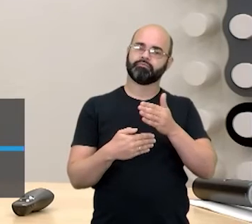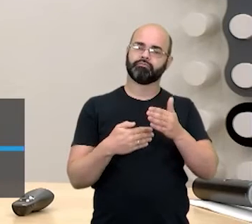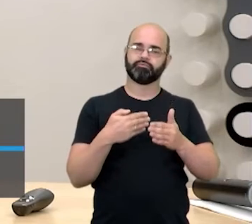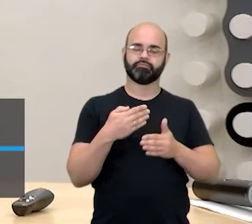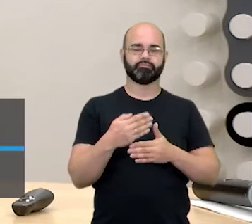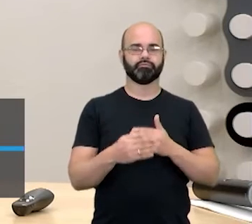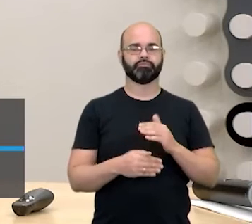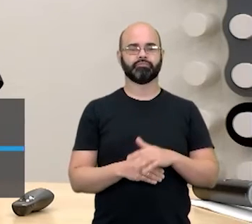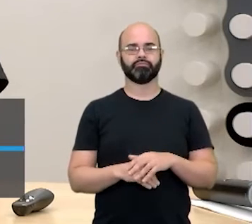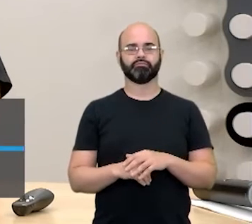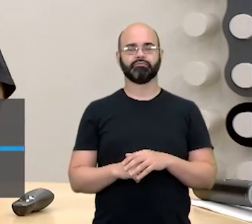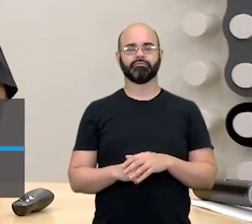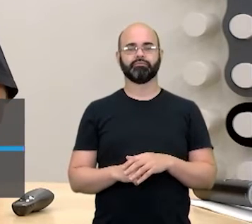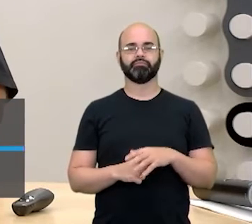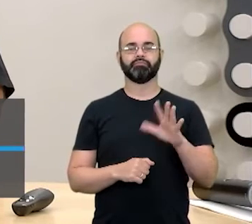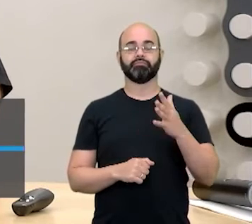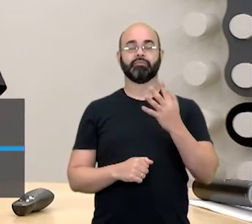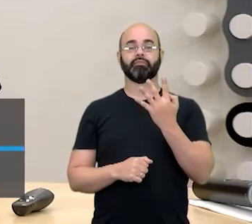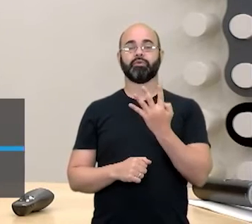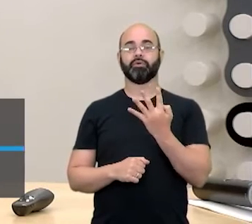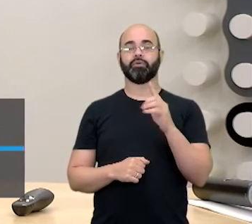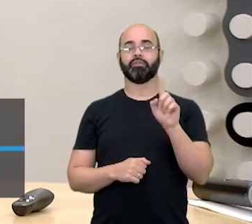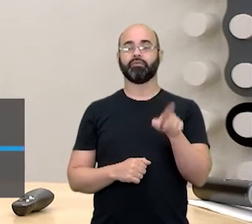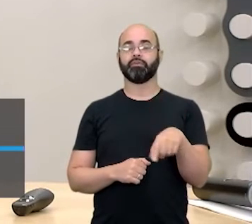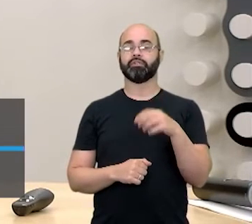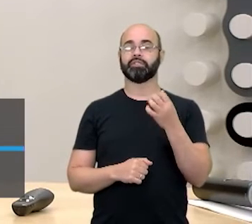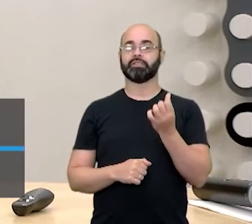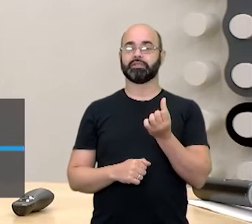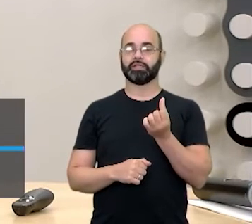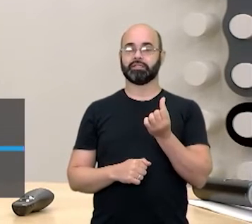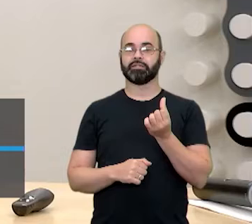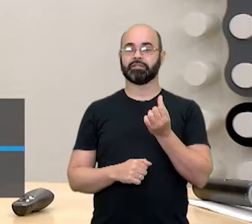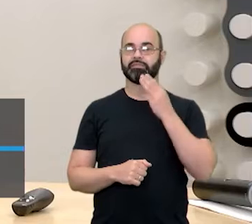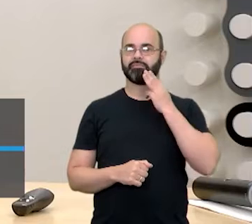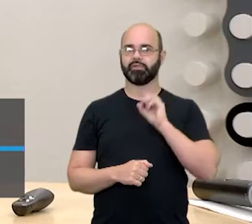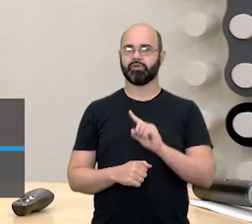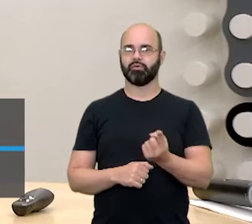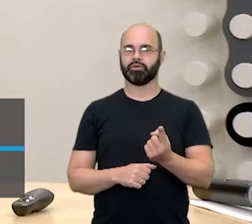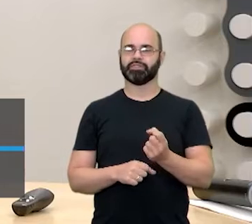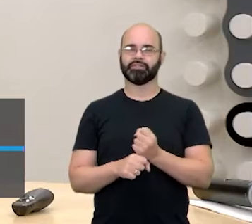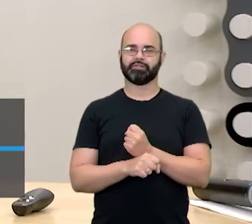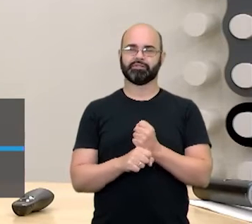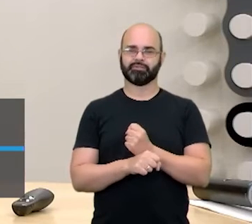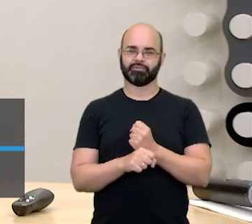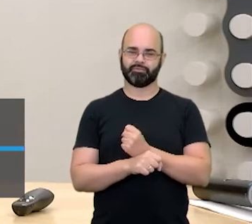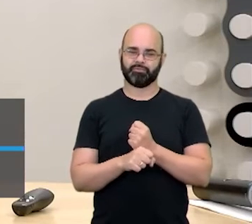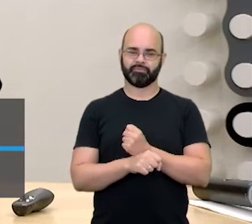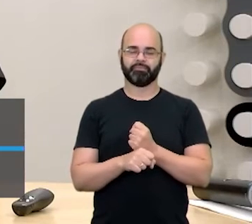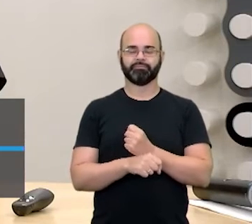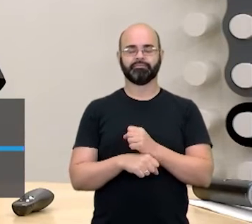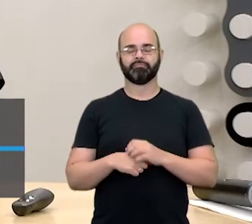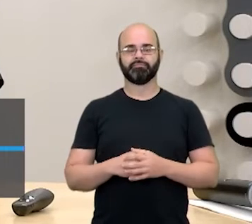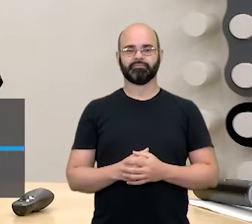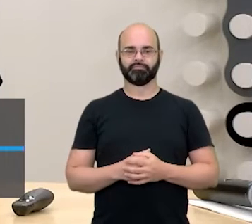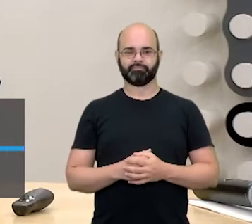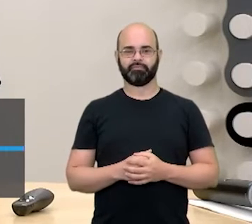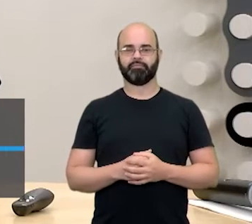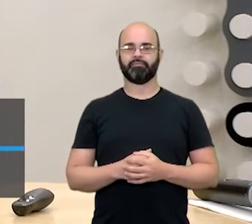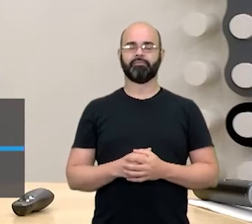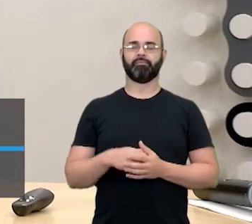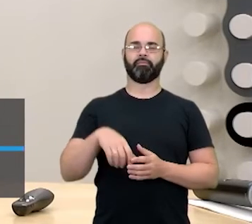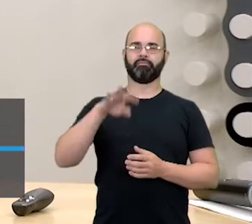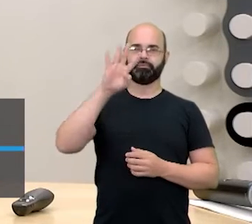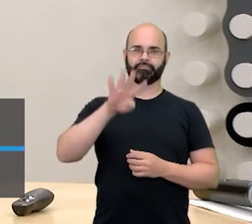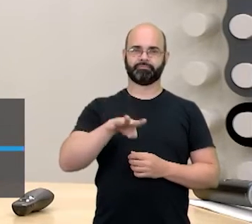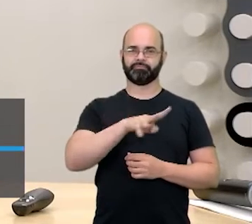de 4,6 bilhões de anos, tá certo? Então, praticamente aí o desenvolvimento a gente trabalhou em cima desta tabela